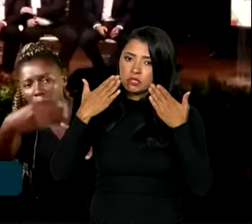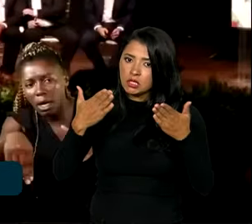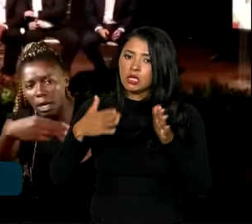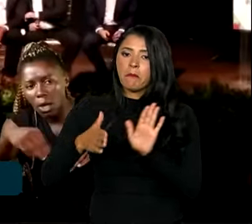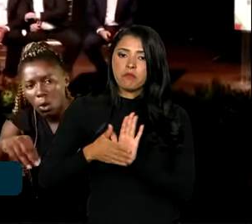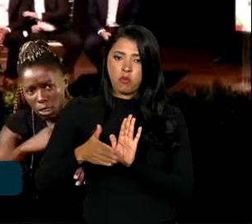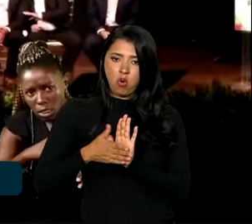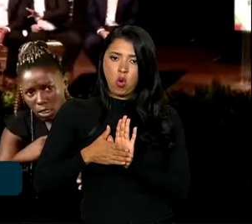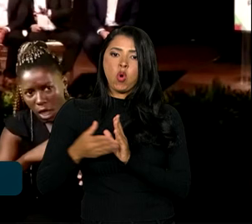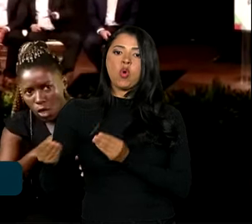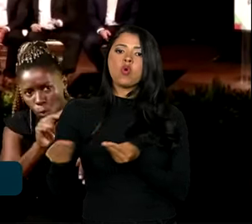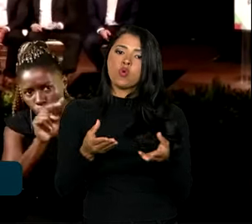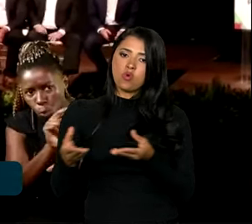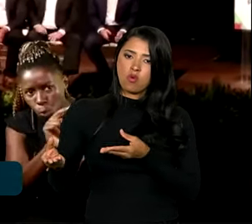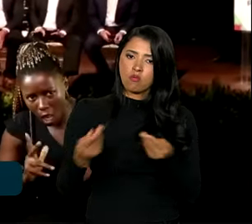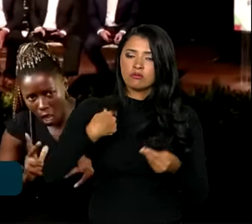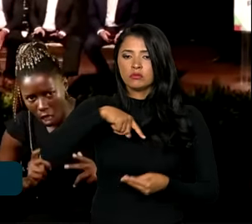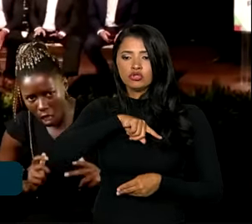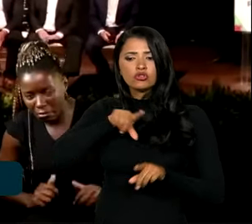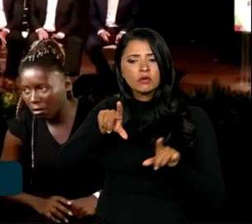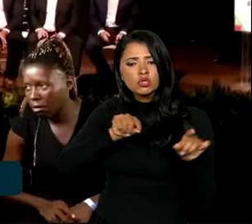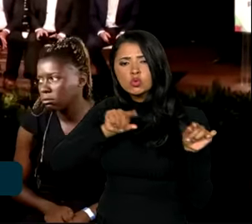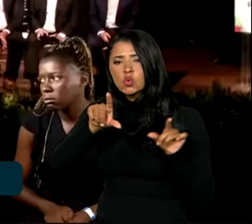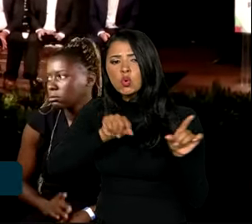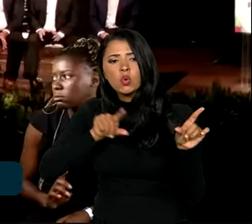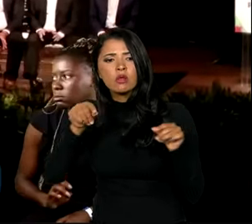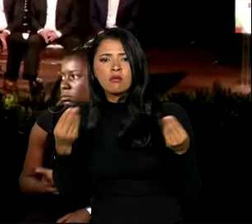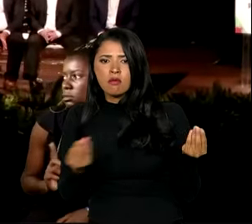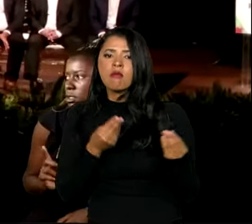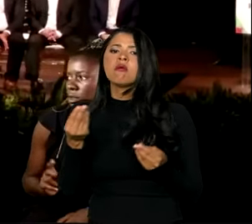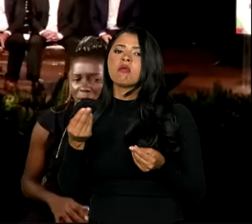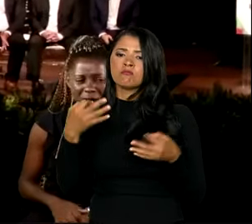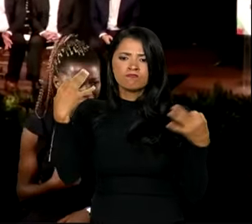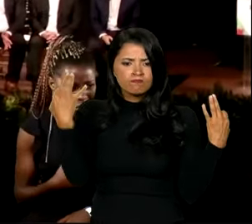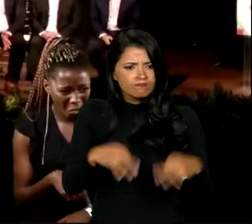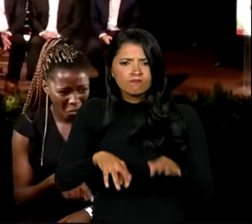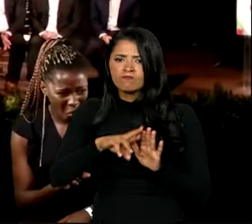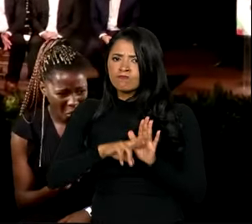propostas. Nós faremos a seleção com o máximo de rigor técnico